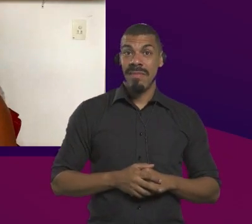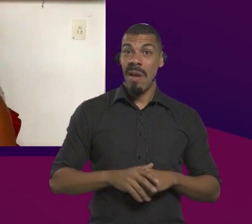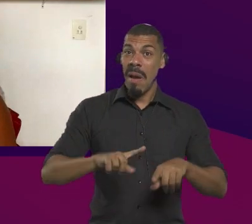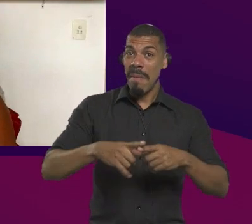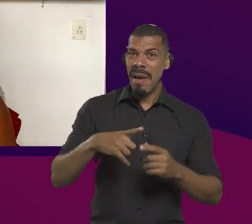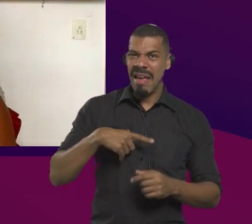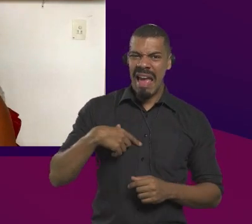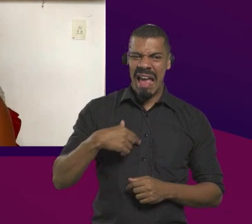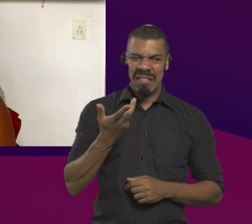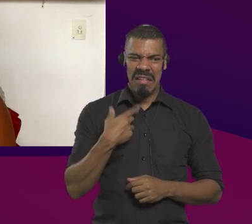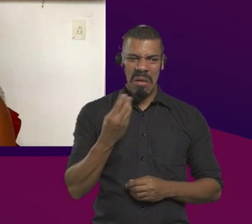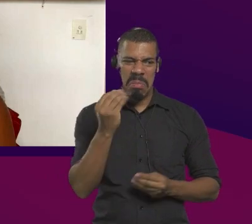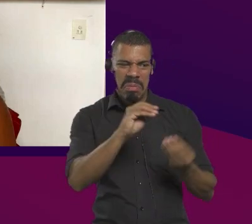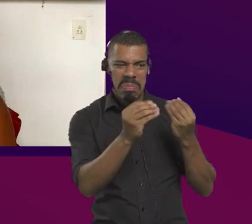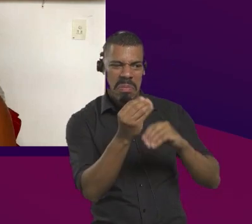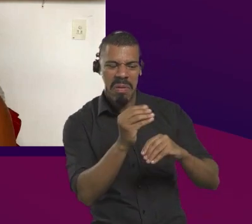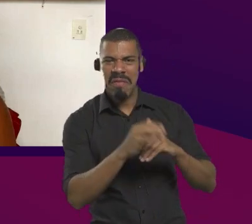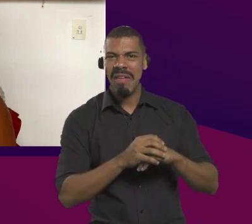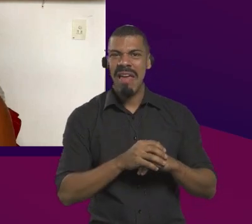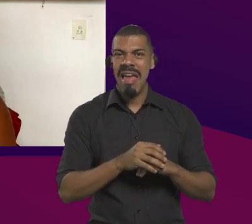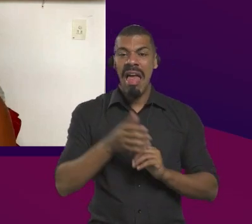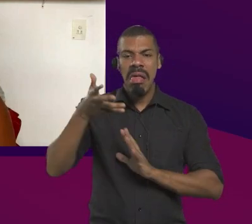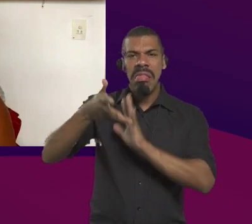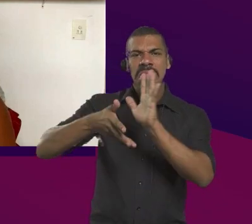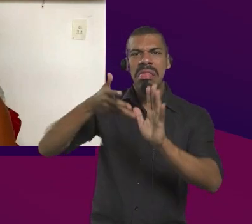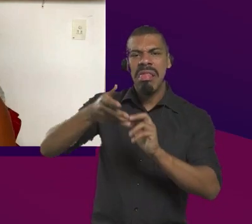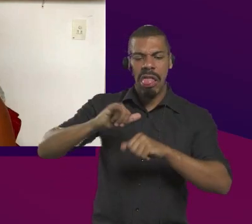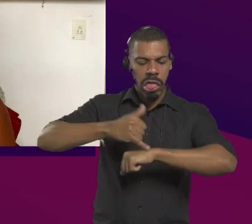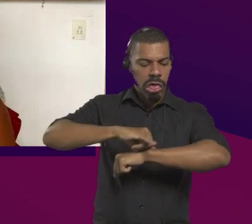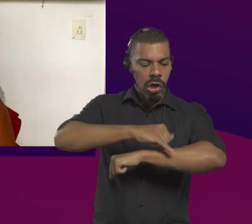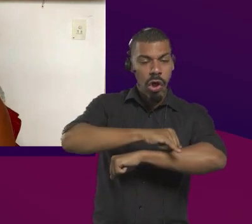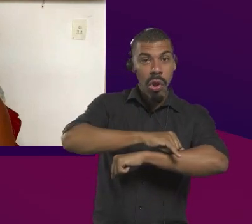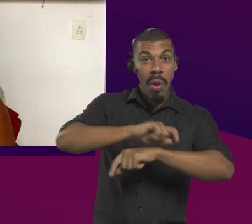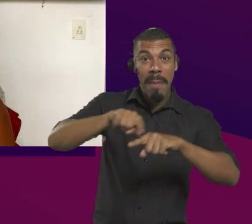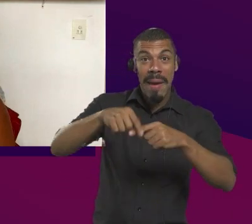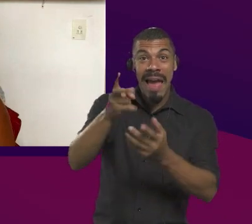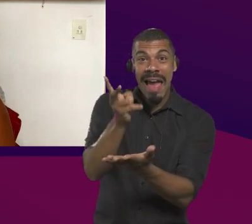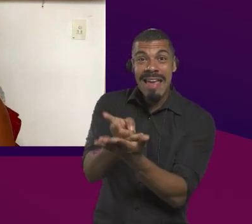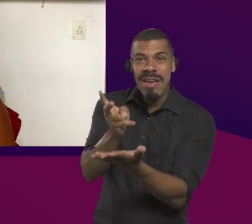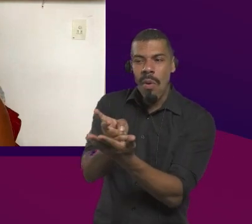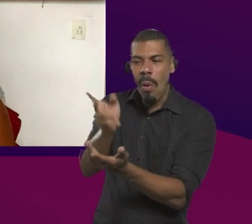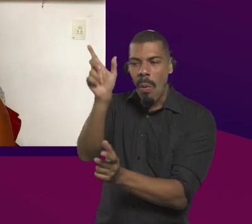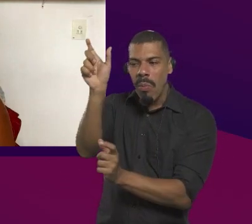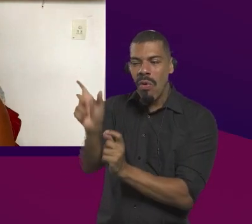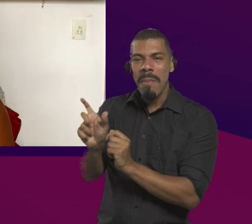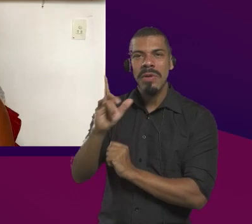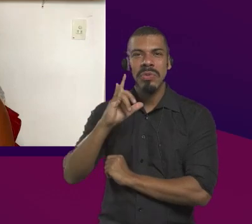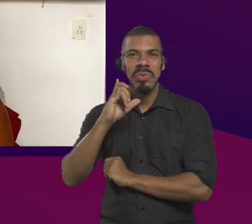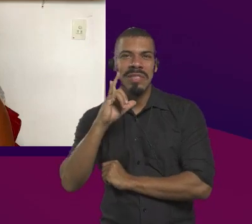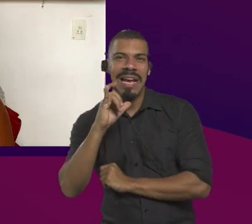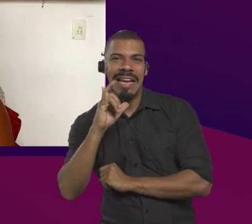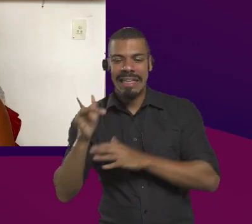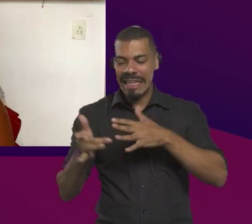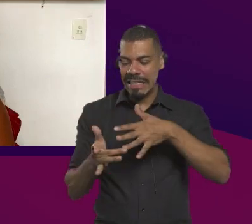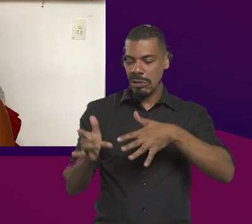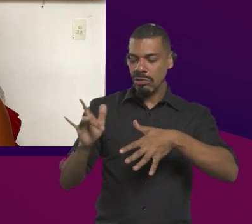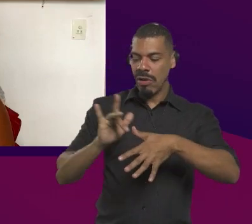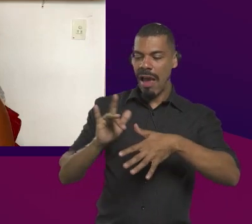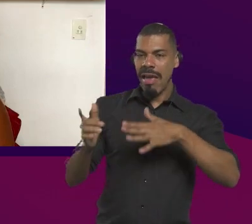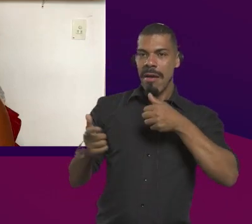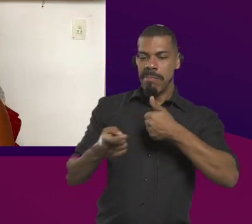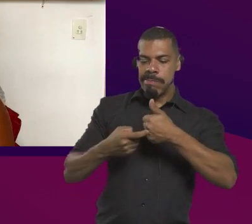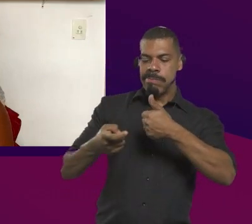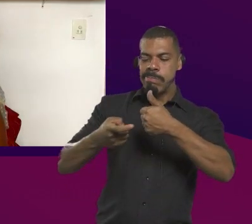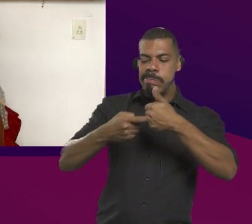eu falo mal de corpo. Mas a grande verdade é que, pelo menos, mesmo a pessoa que quer like, ela não tá, pelo menos, postando uma foto tentando